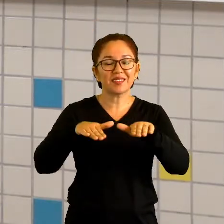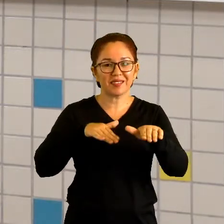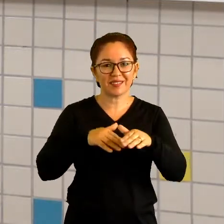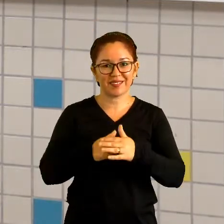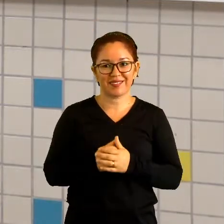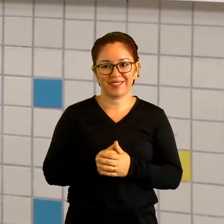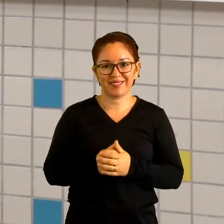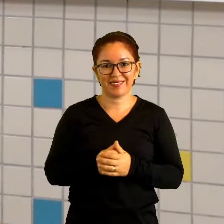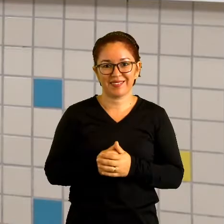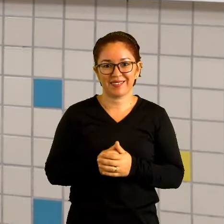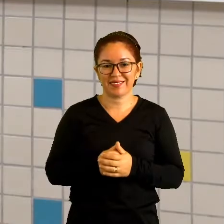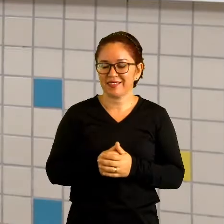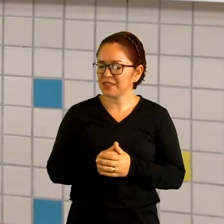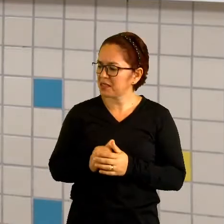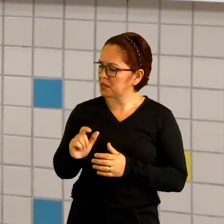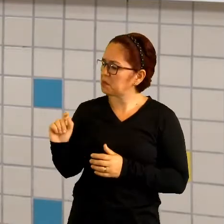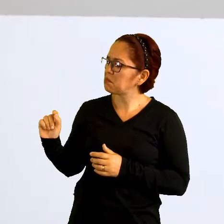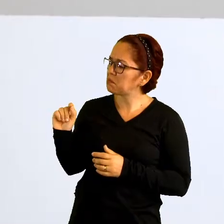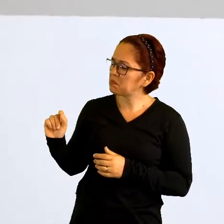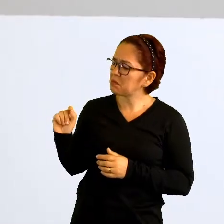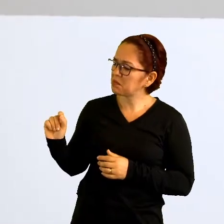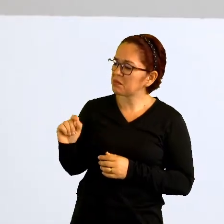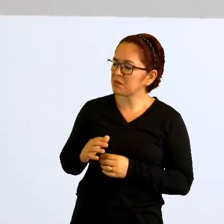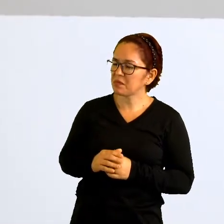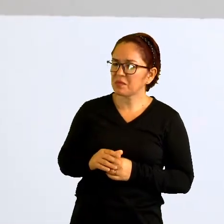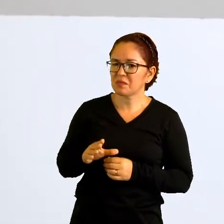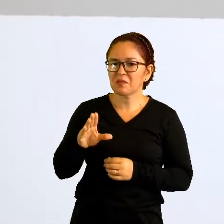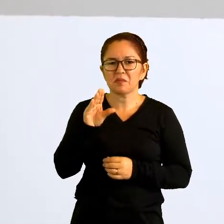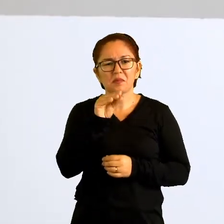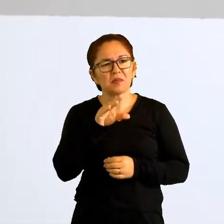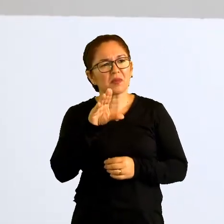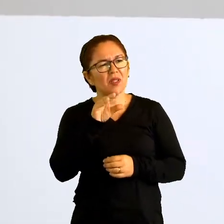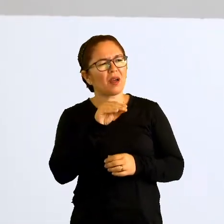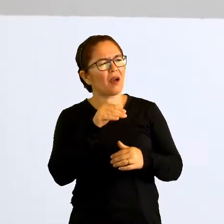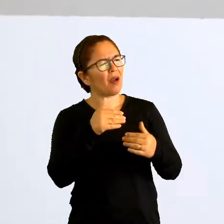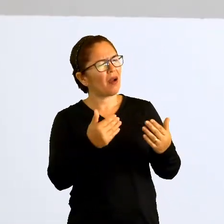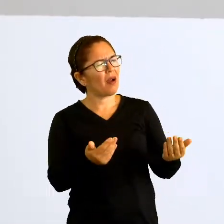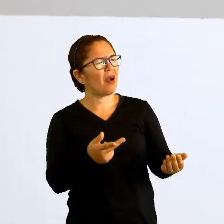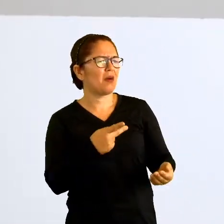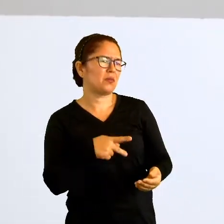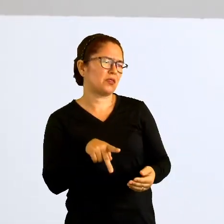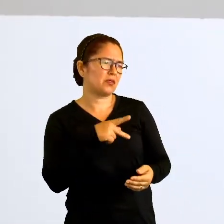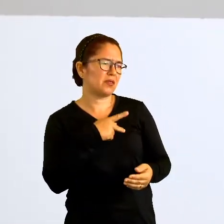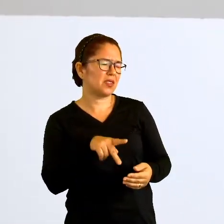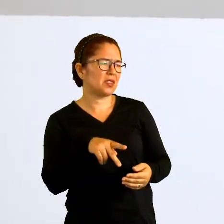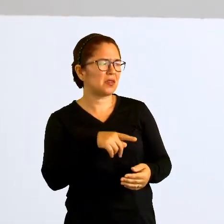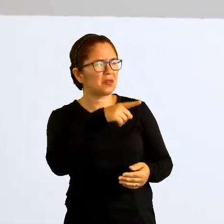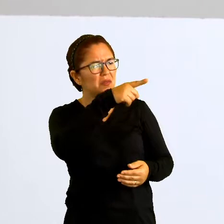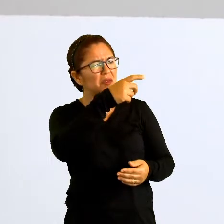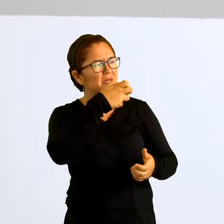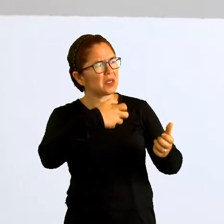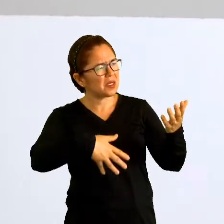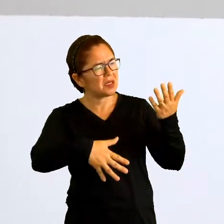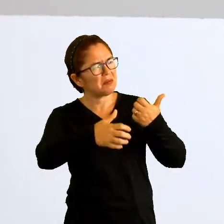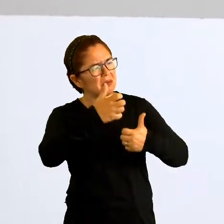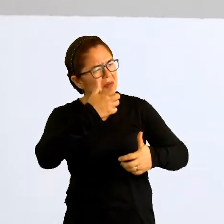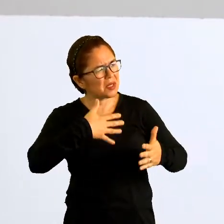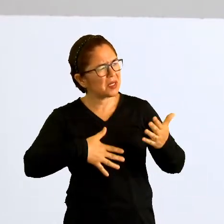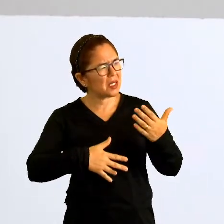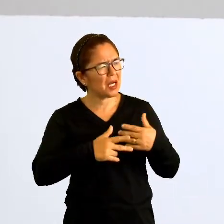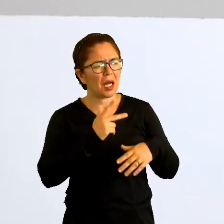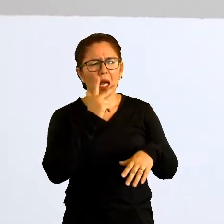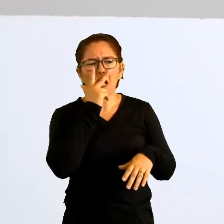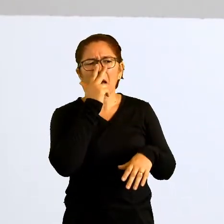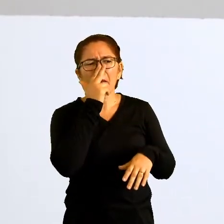Fava, qual o seu questionamento? Ai, prof, a senhora falando assim parece ser